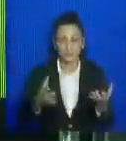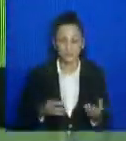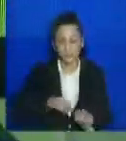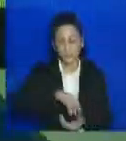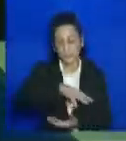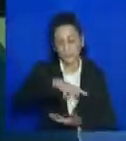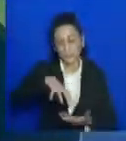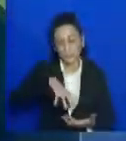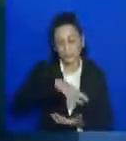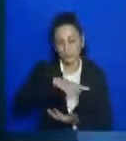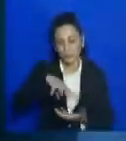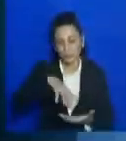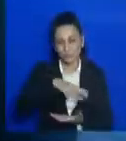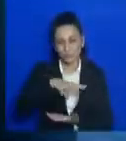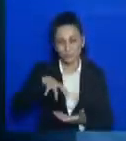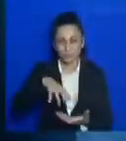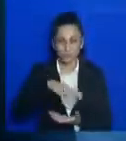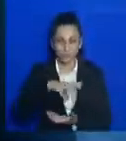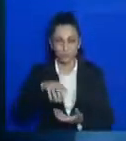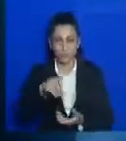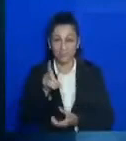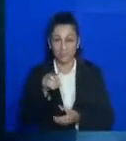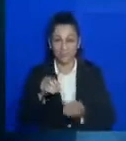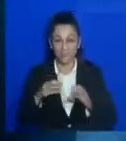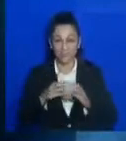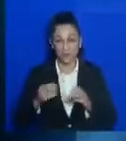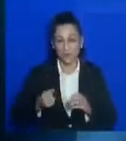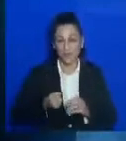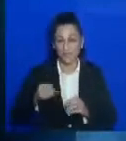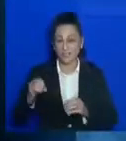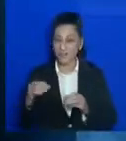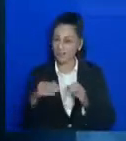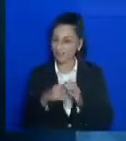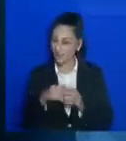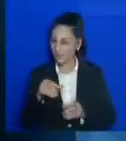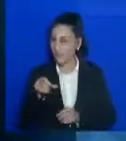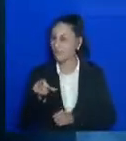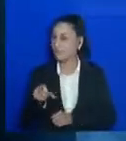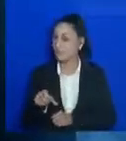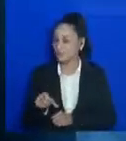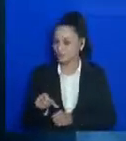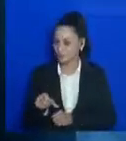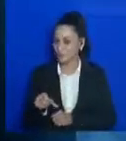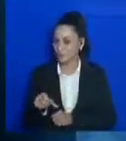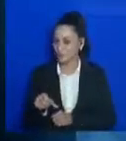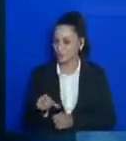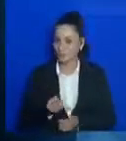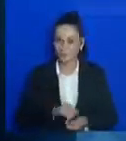Globo recarregado, embaralhando 10 bolas numeradas de 0 a 9.